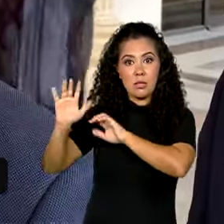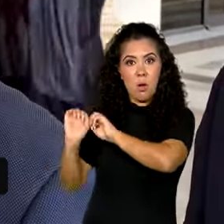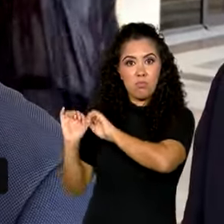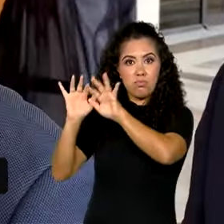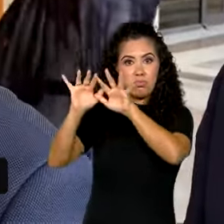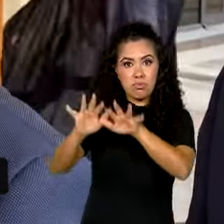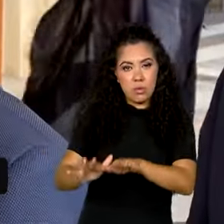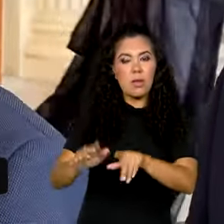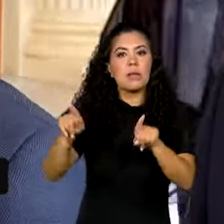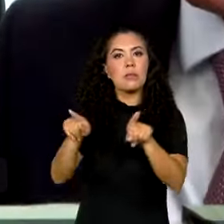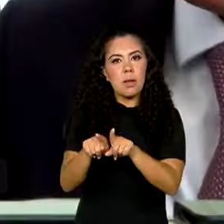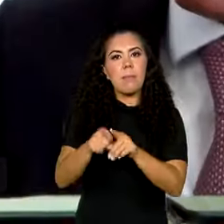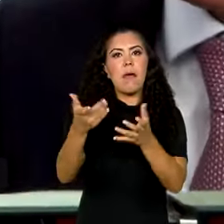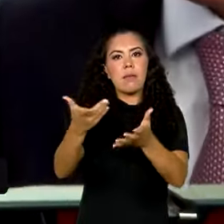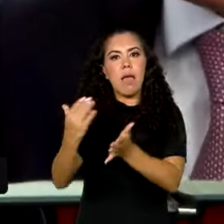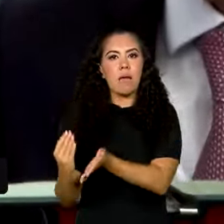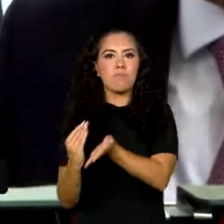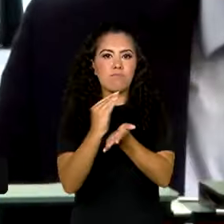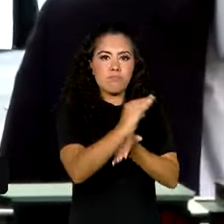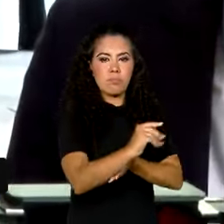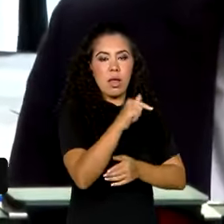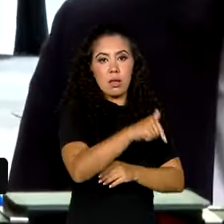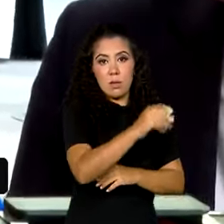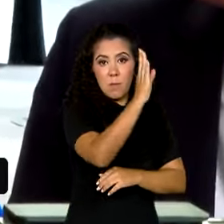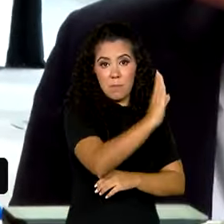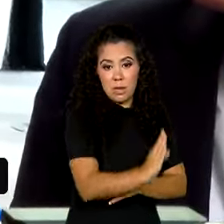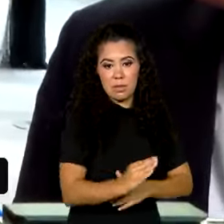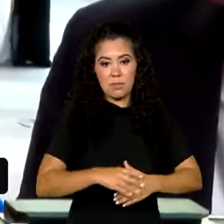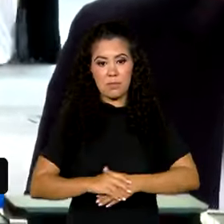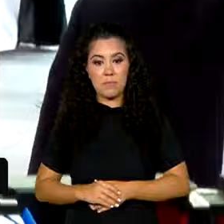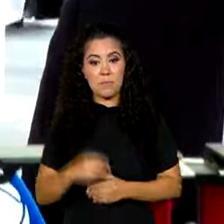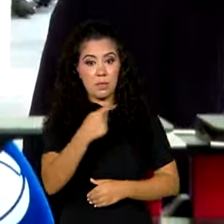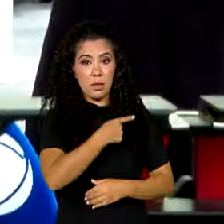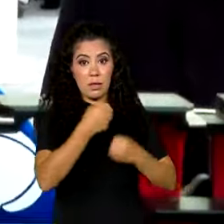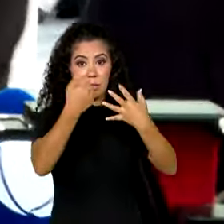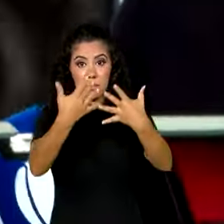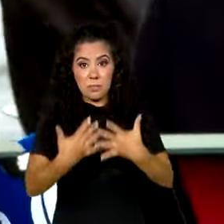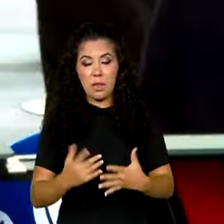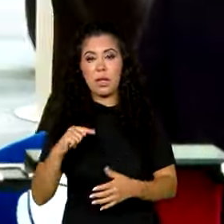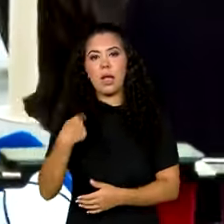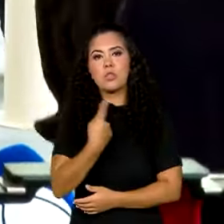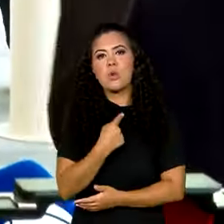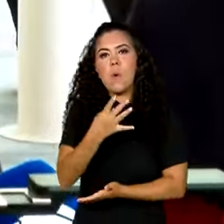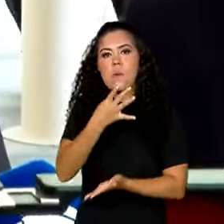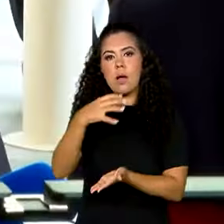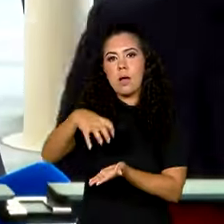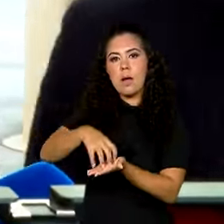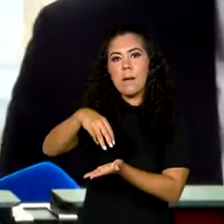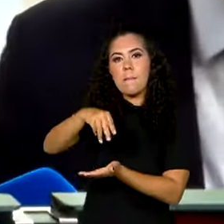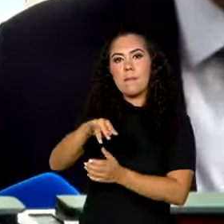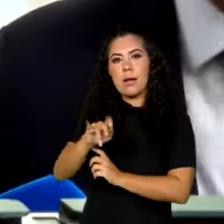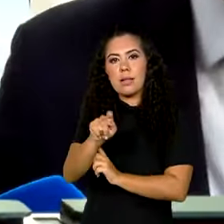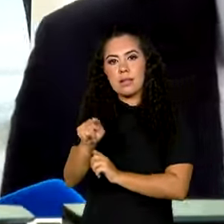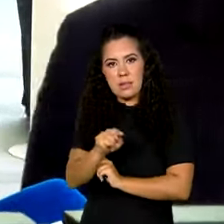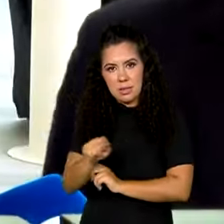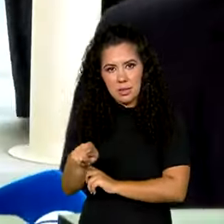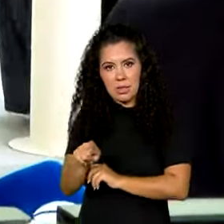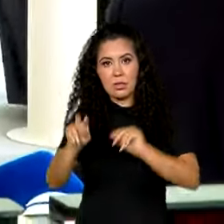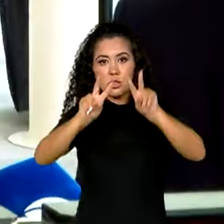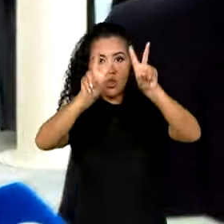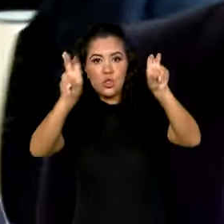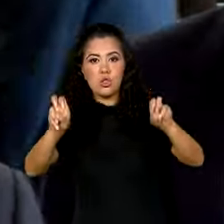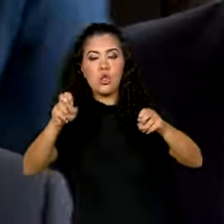também investir no Brasil. Apresentando para eles que tem uma matriz que nós conhecemos, uma matriz muito dependente dos combustíveis